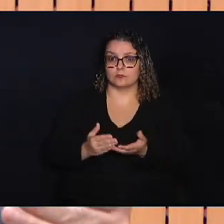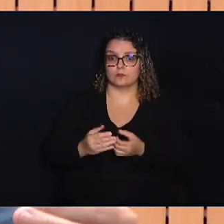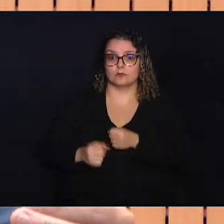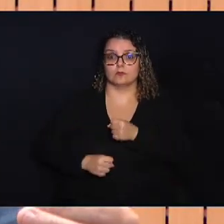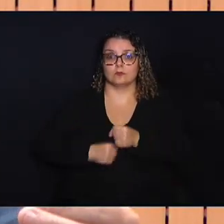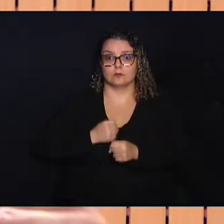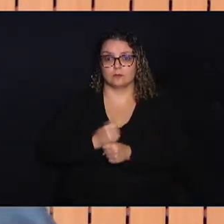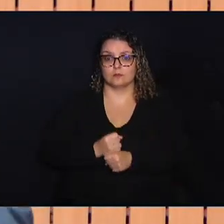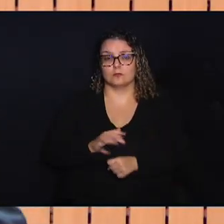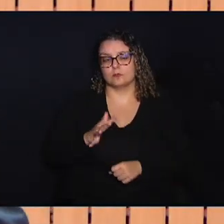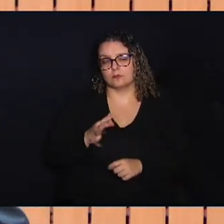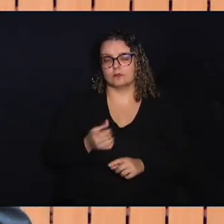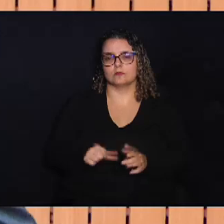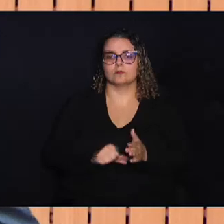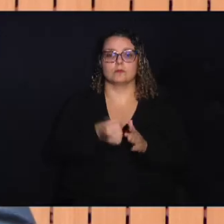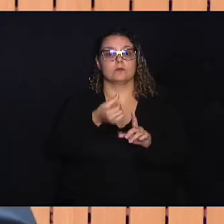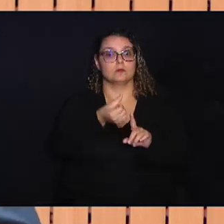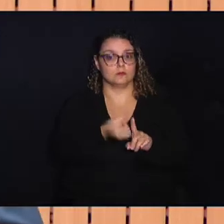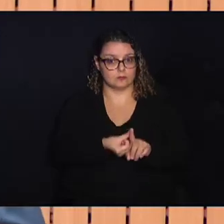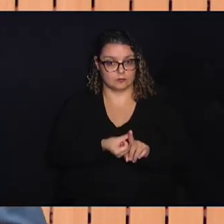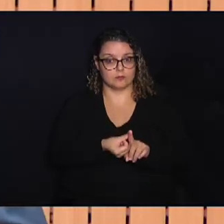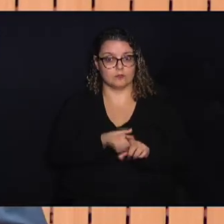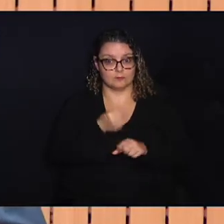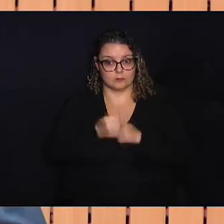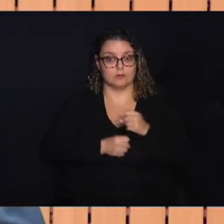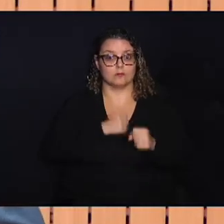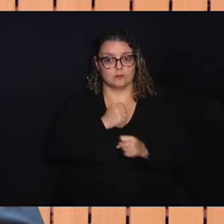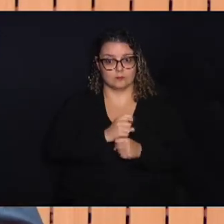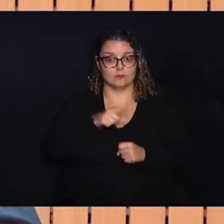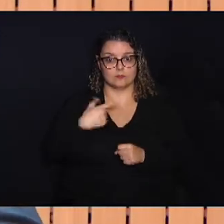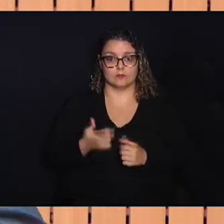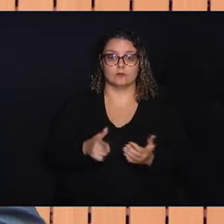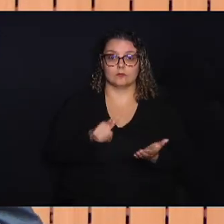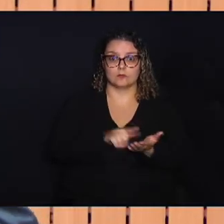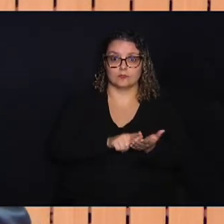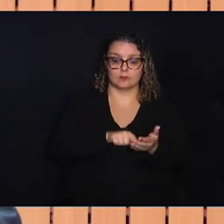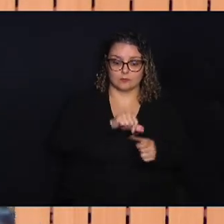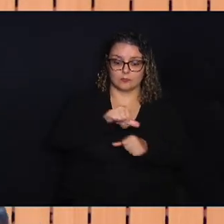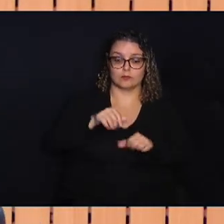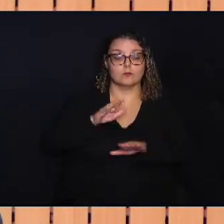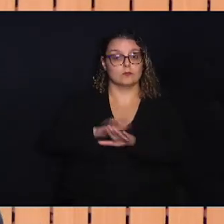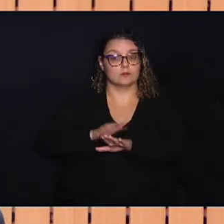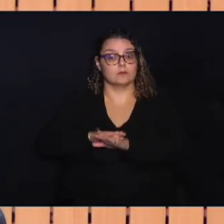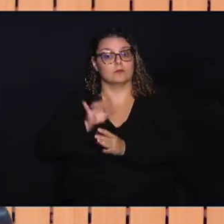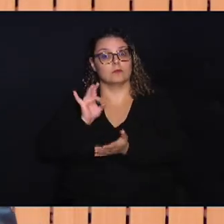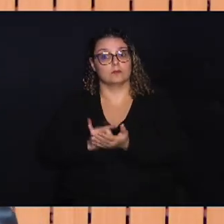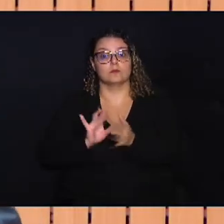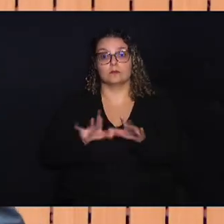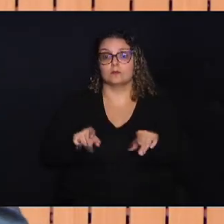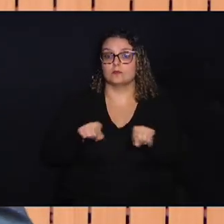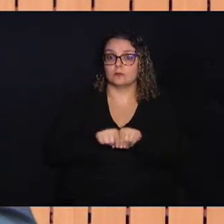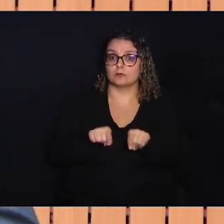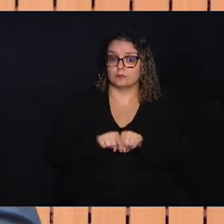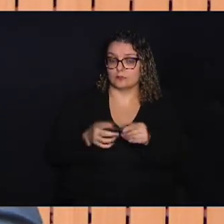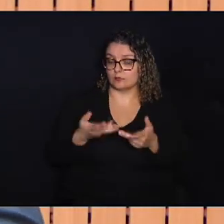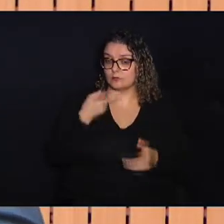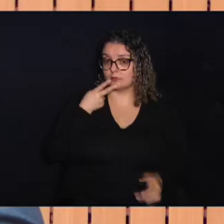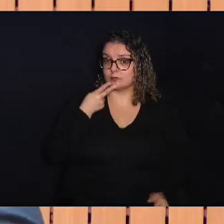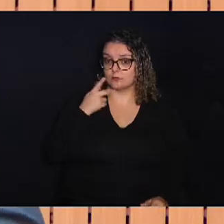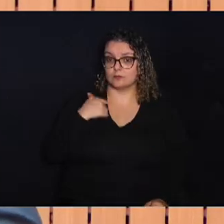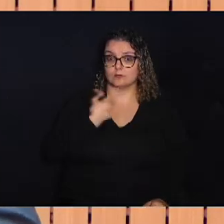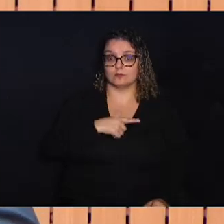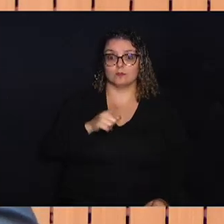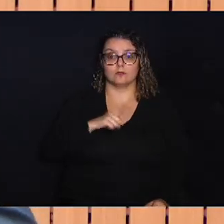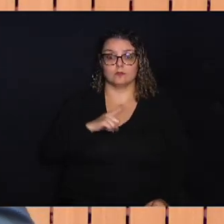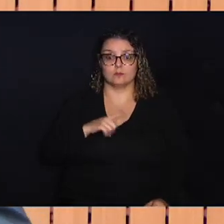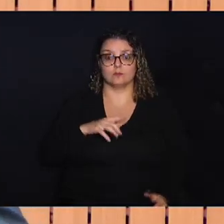mais tardar no primeiro semestre, vai ser retirado do papel esse projeto. Mas também gostaria de falar que nós temos ainda